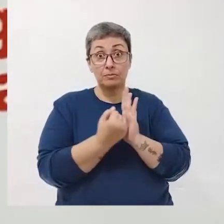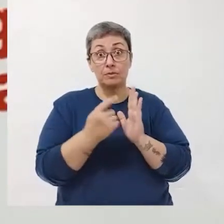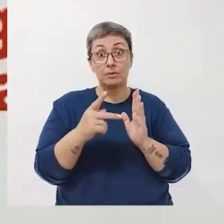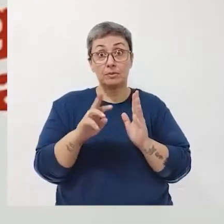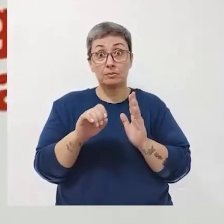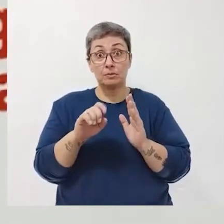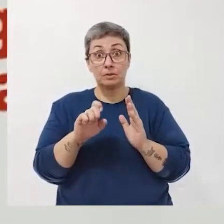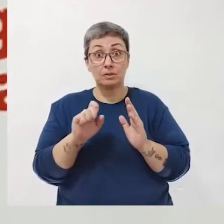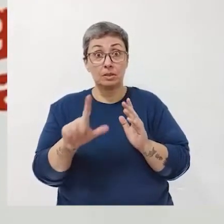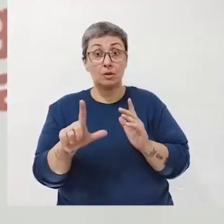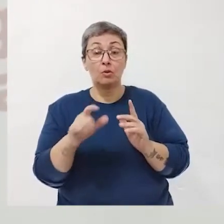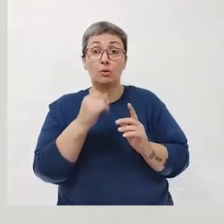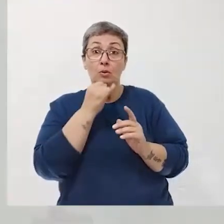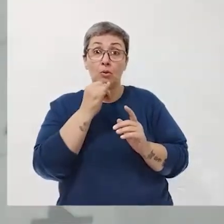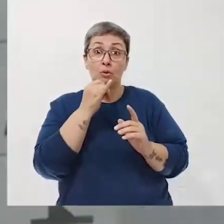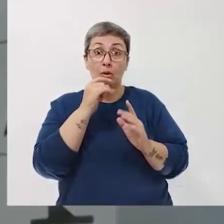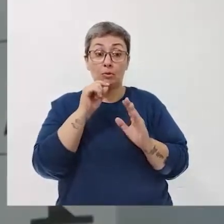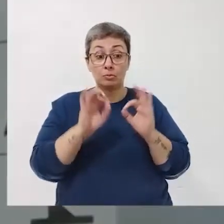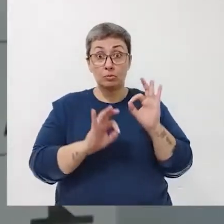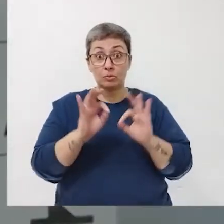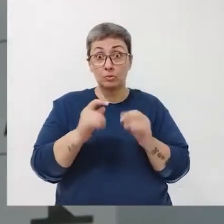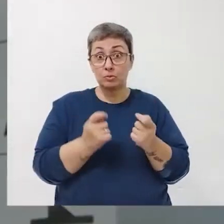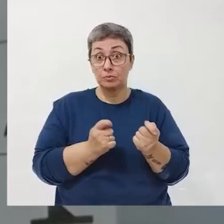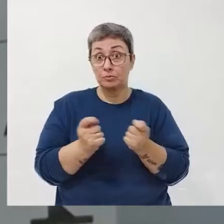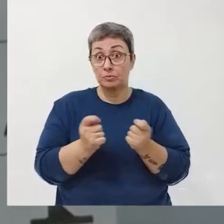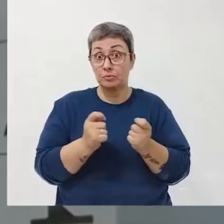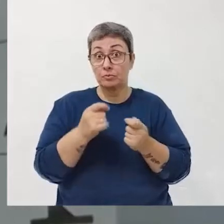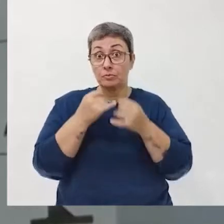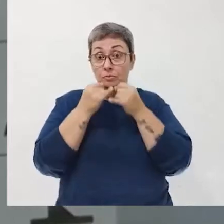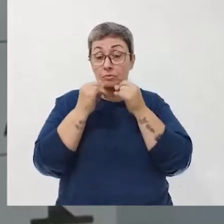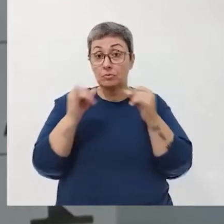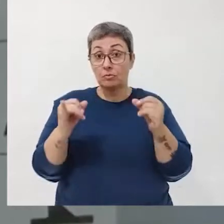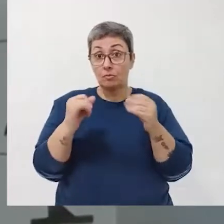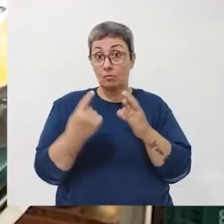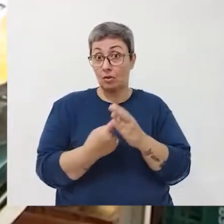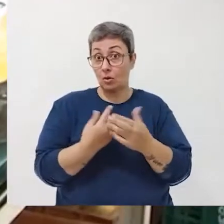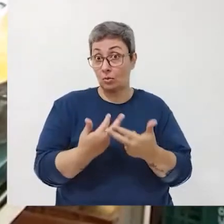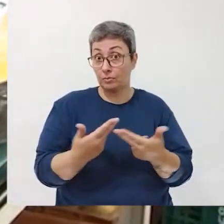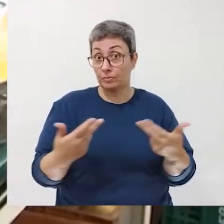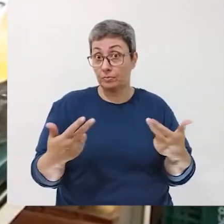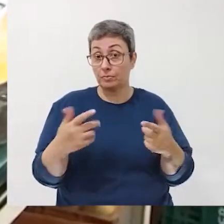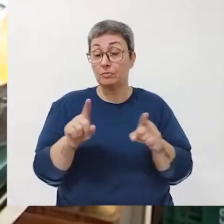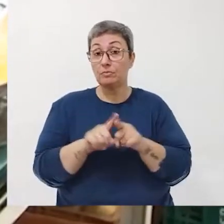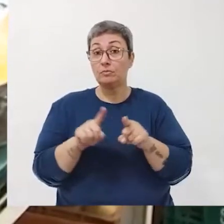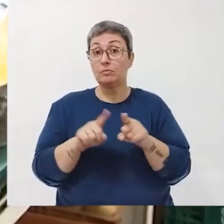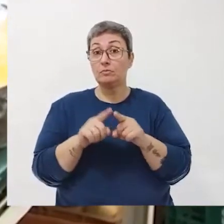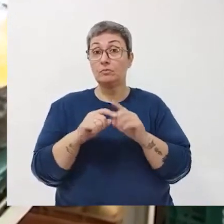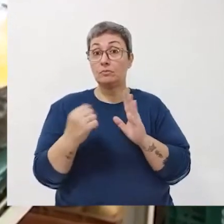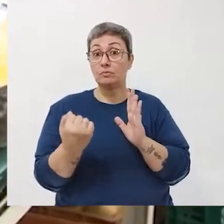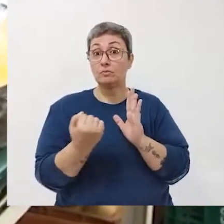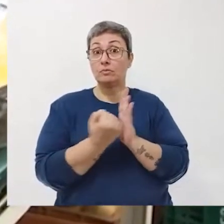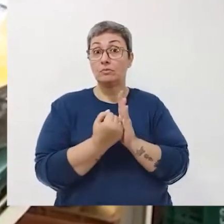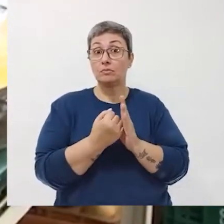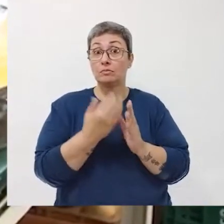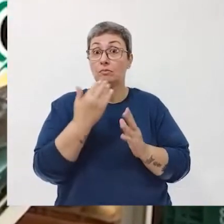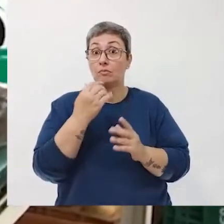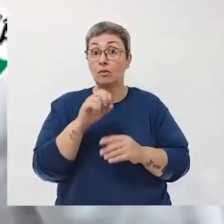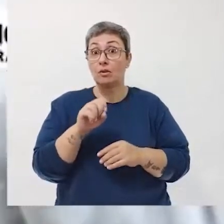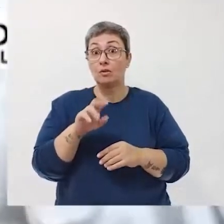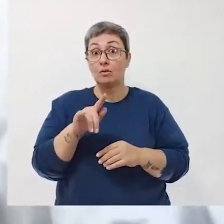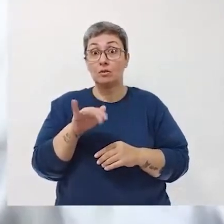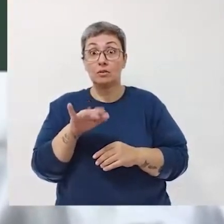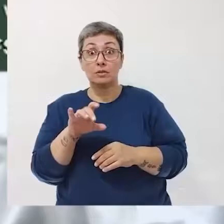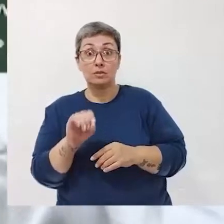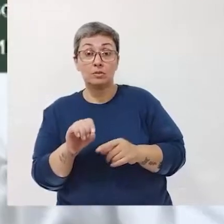Procel, por exemplo, que indica o nível de economia de energia em um eletrodoméstico, ou ainda selos de alimentos orgânicos, como o